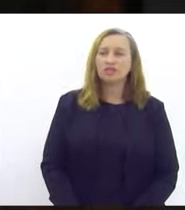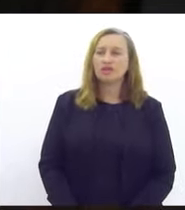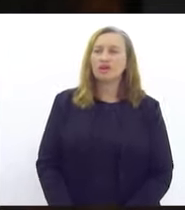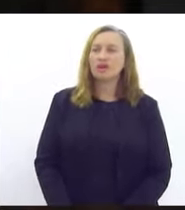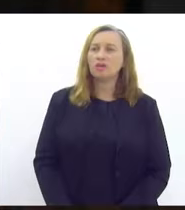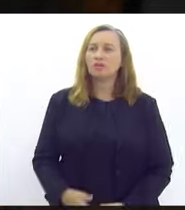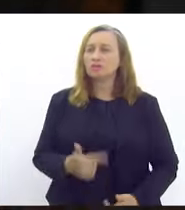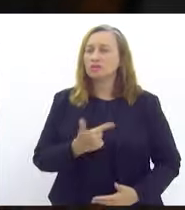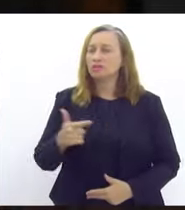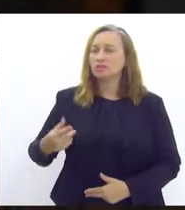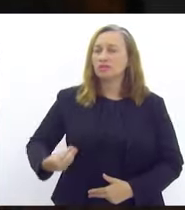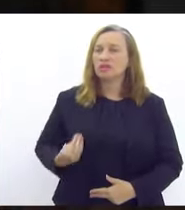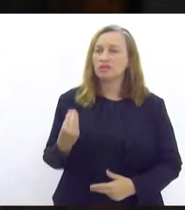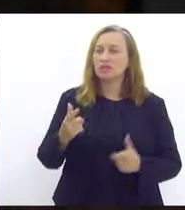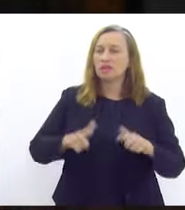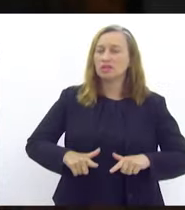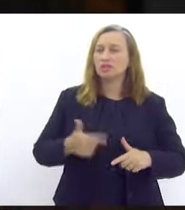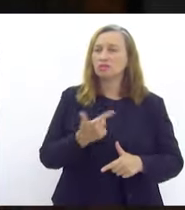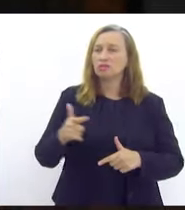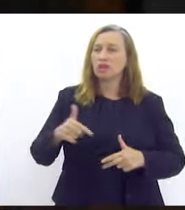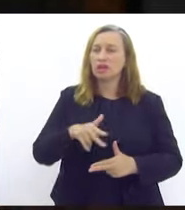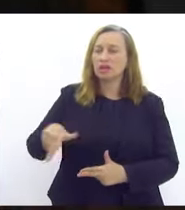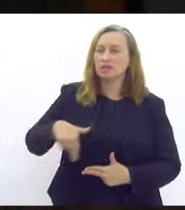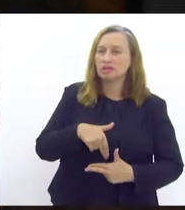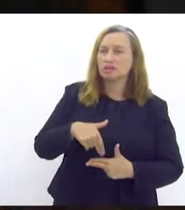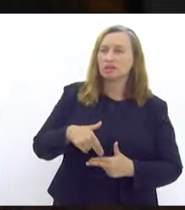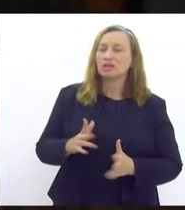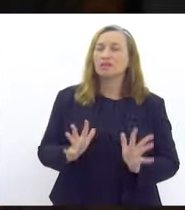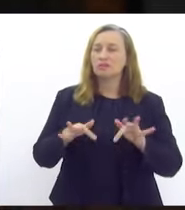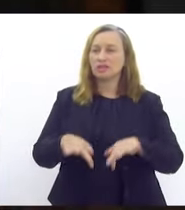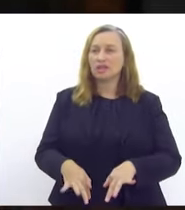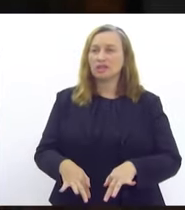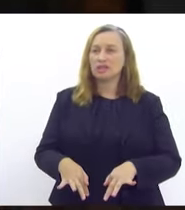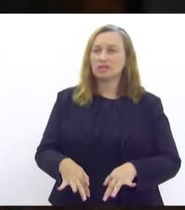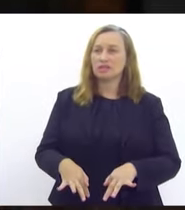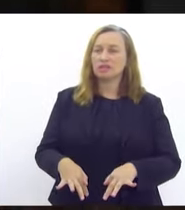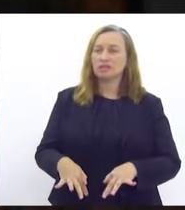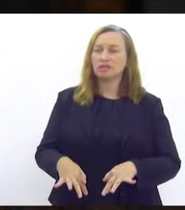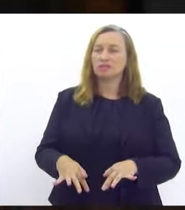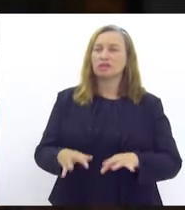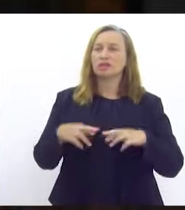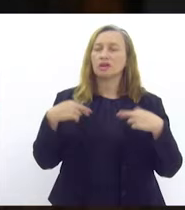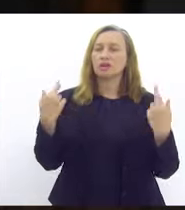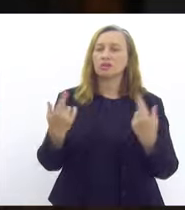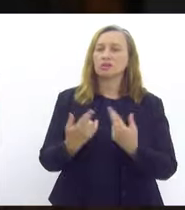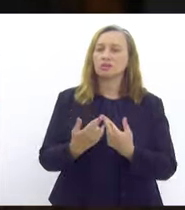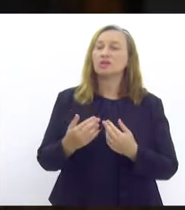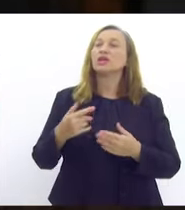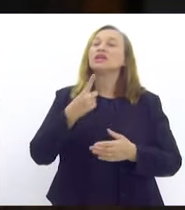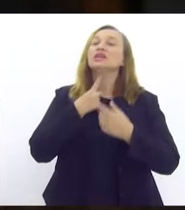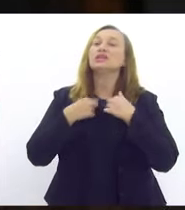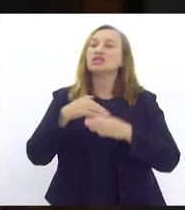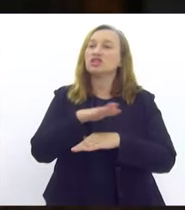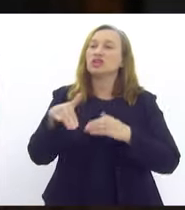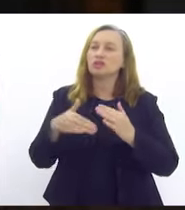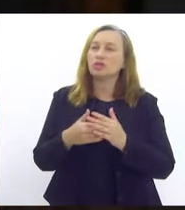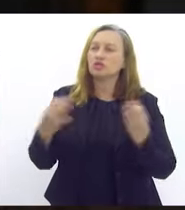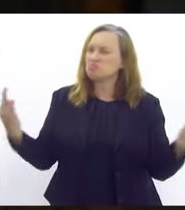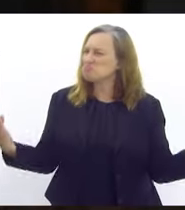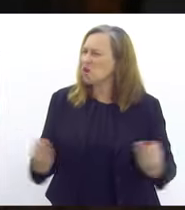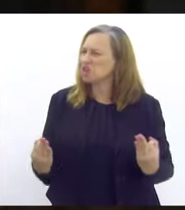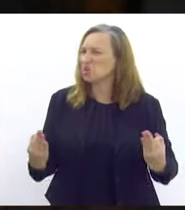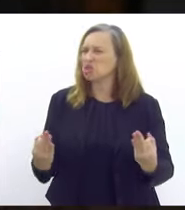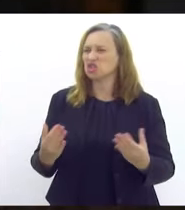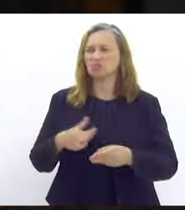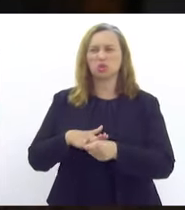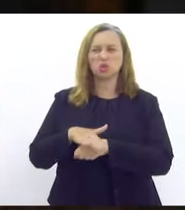Não se contando presente, não havendo mais oradores inscritos, a presença declara encerrada a presente sessão, desejando a todos uma ótima